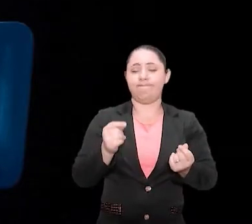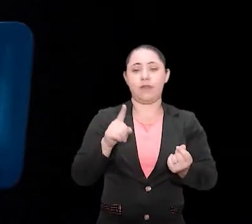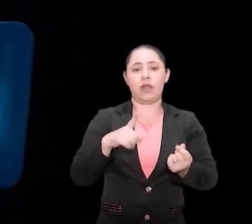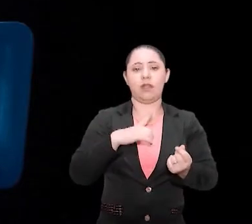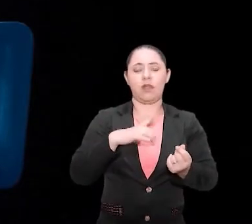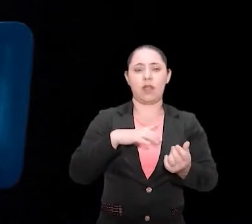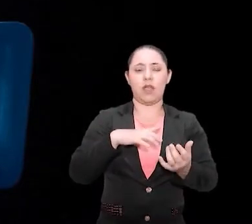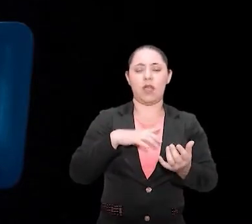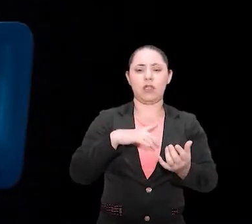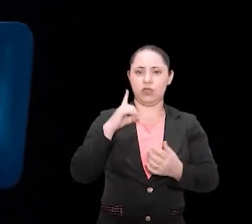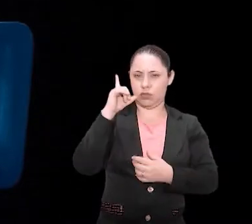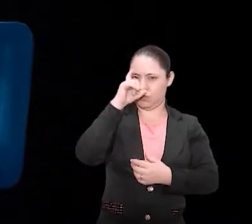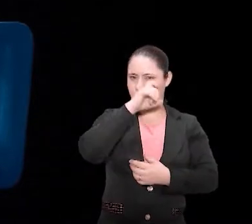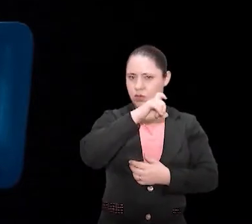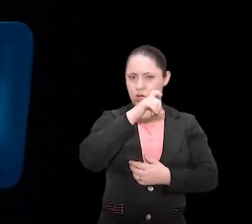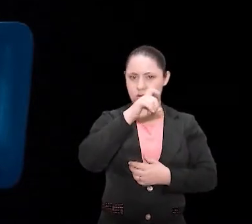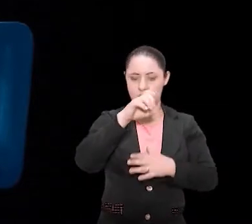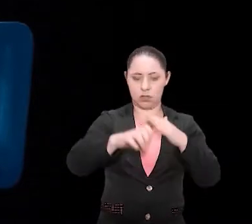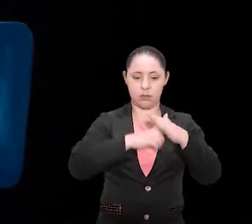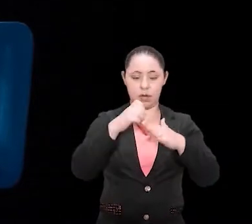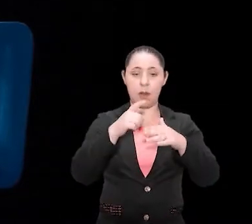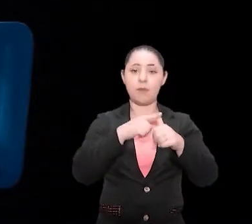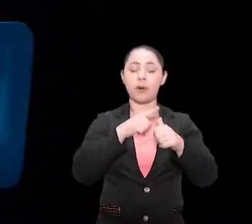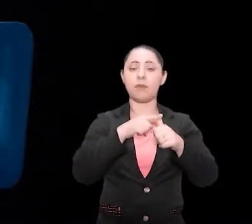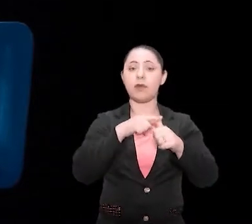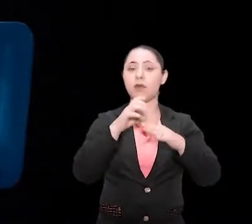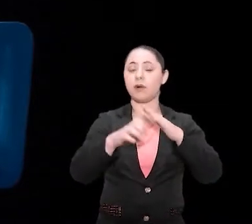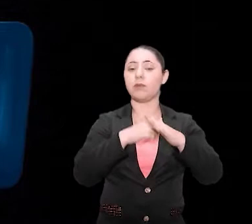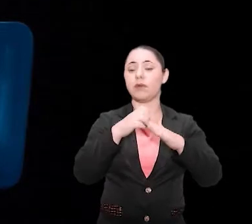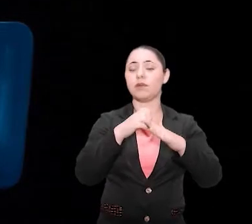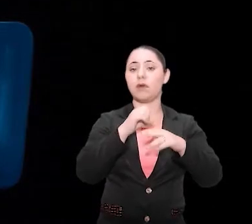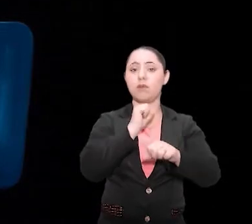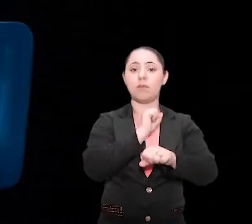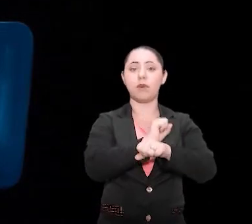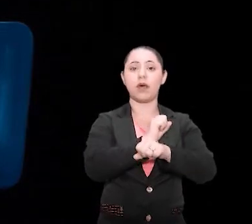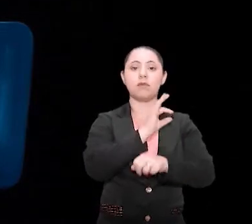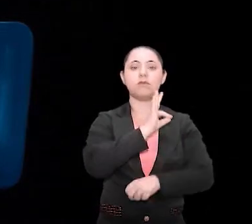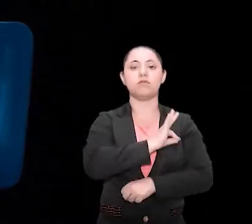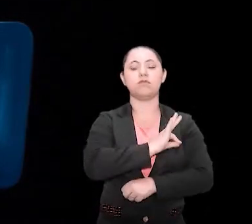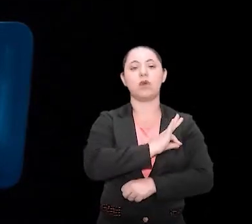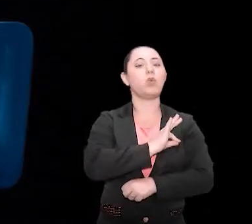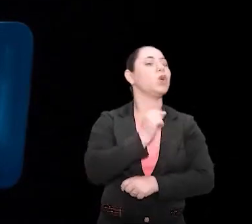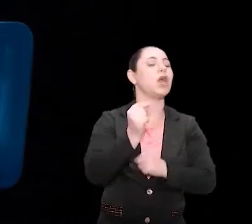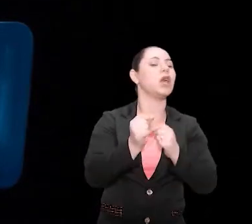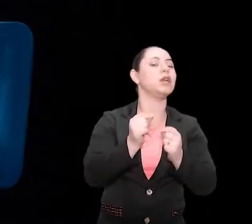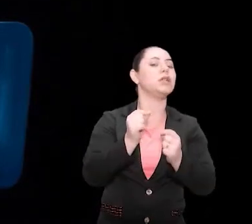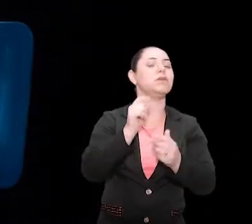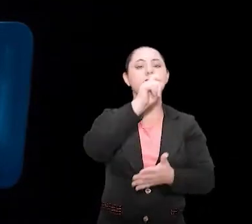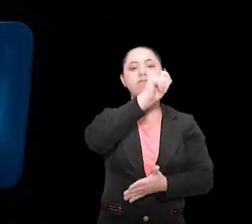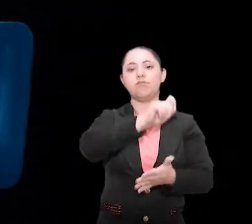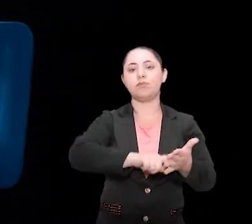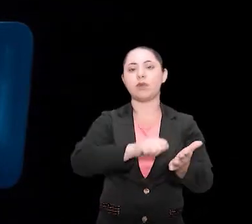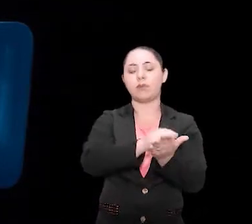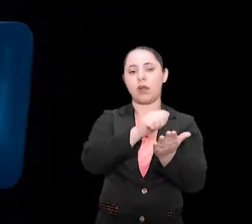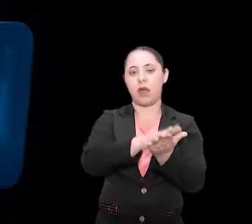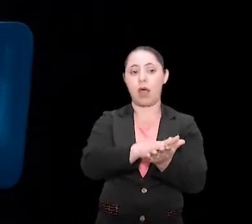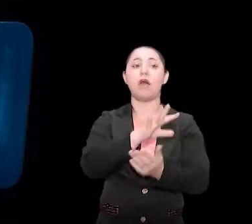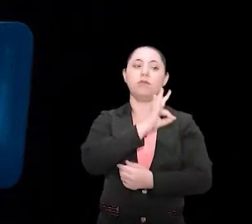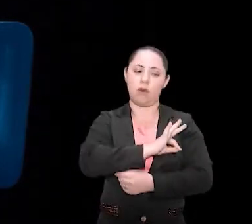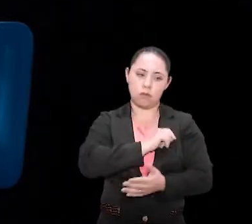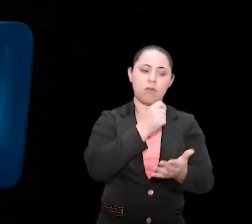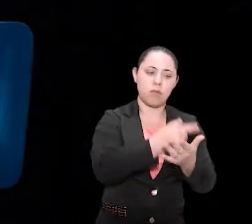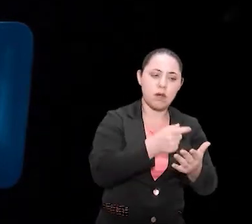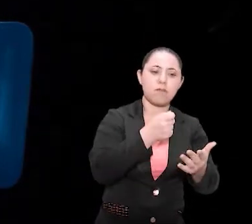uma situação de dificuldade numa empresa, a primeira coisa que essa empresa para de pagar é imposto. Entendeu? Ela prioriza salário, ela